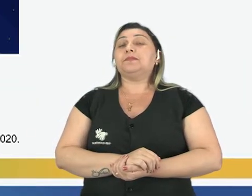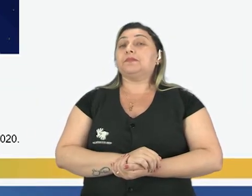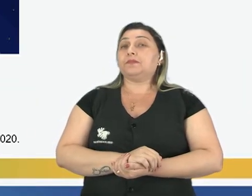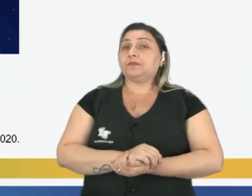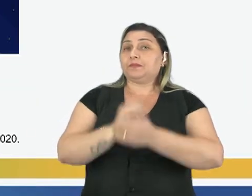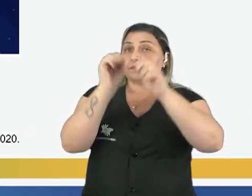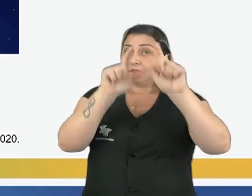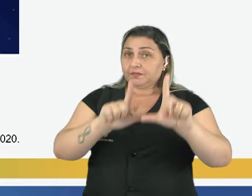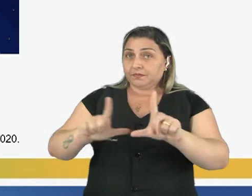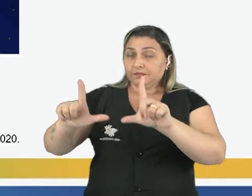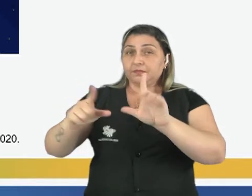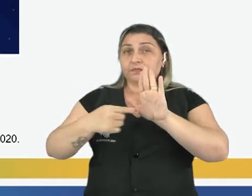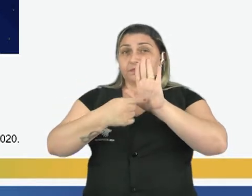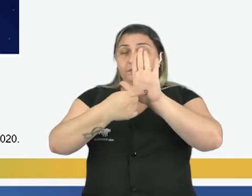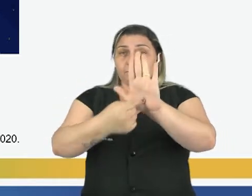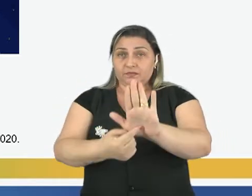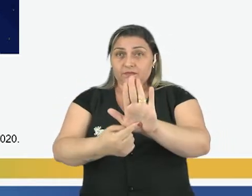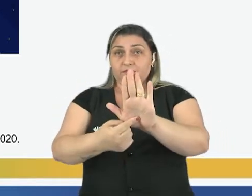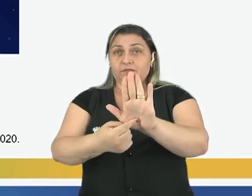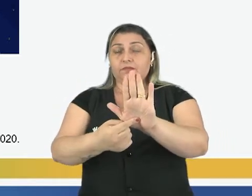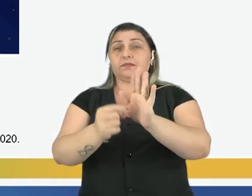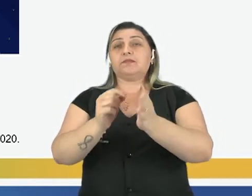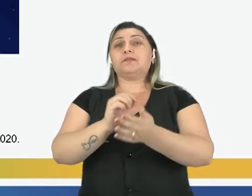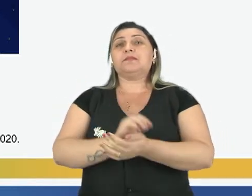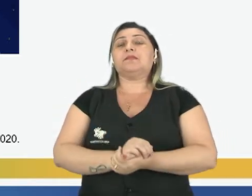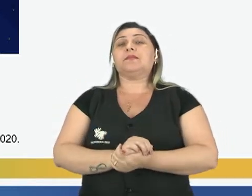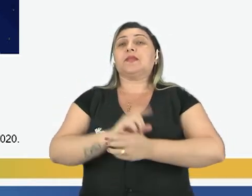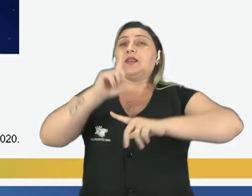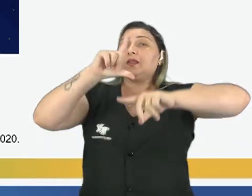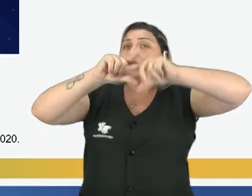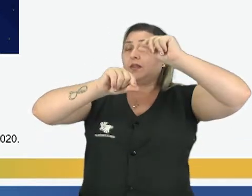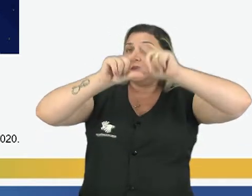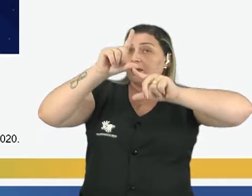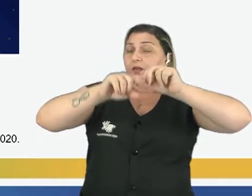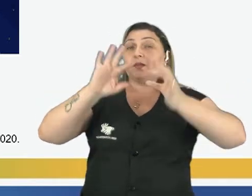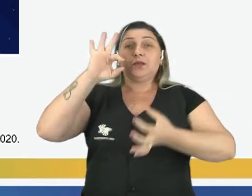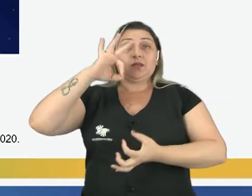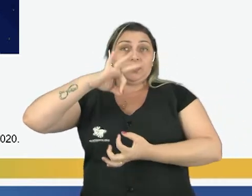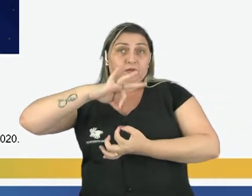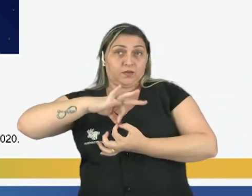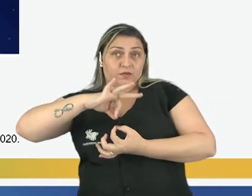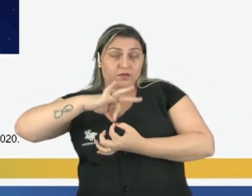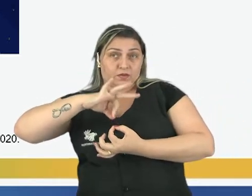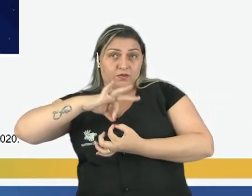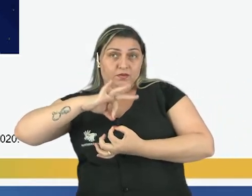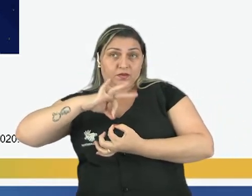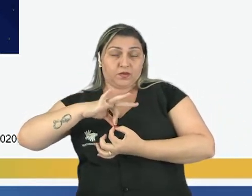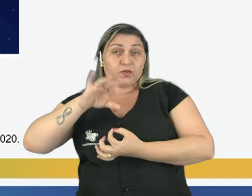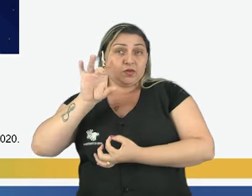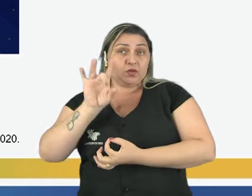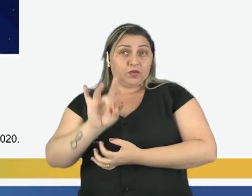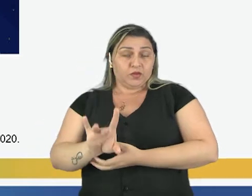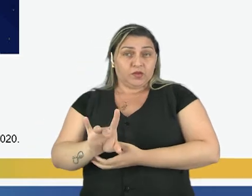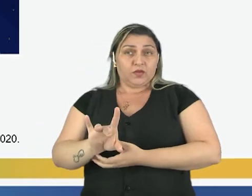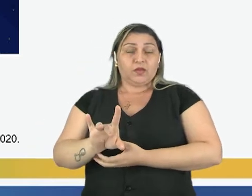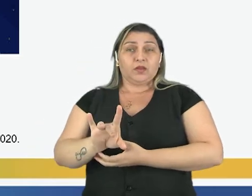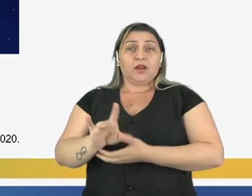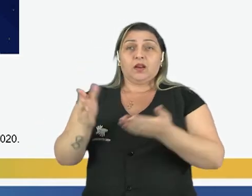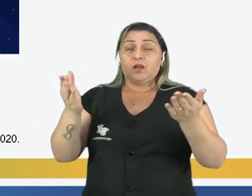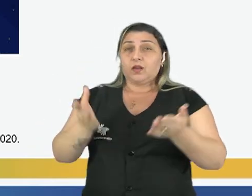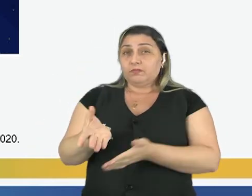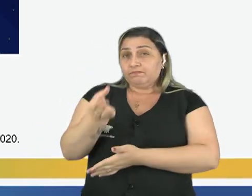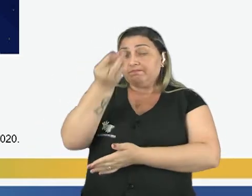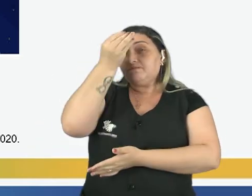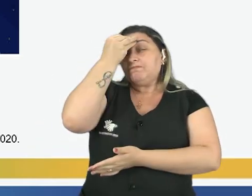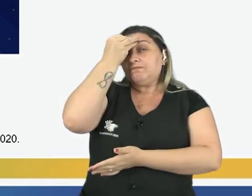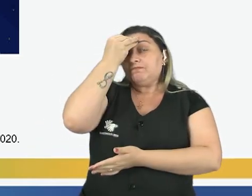nossa telinha, a gente vai mostrar mais uma vez as constelações do zodíaco, né? Só para agora